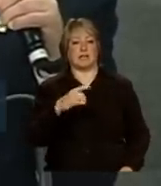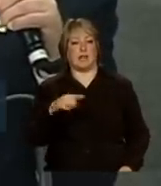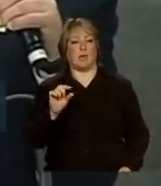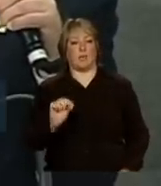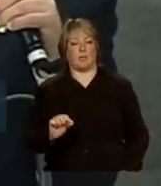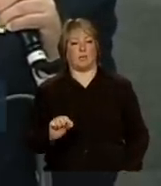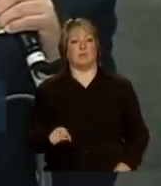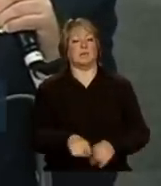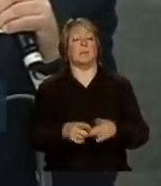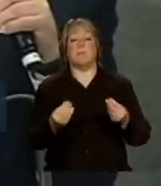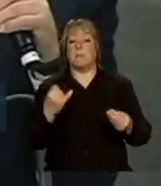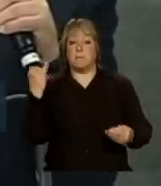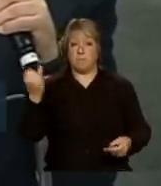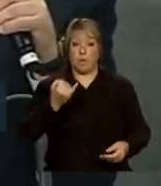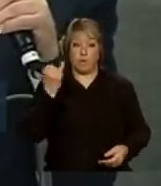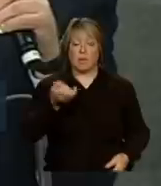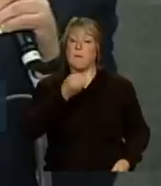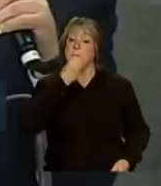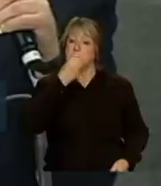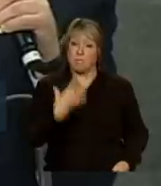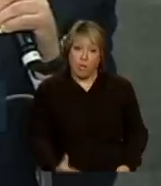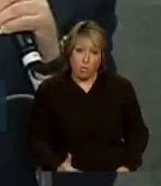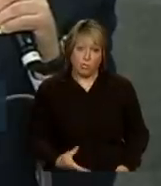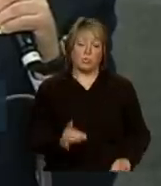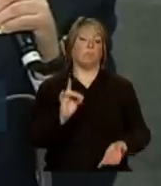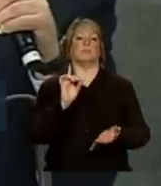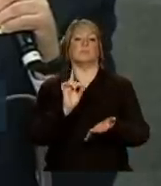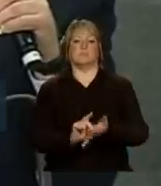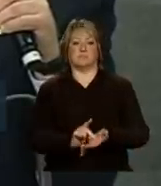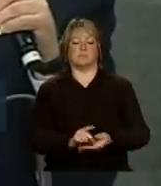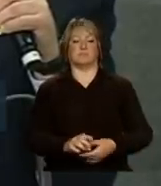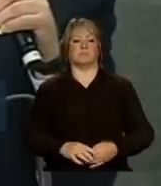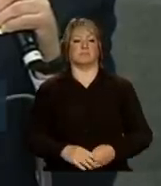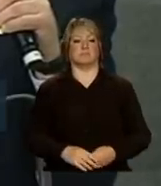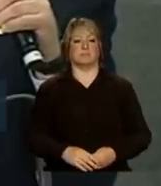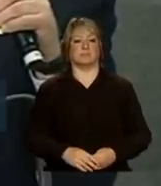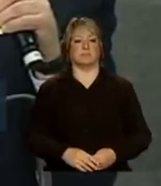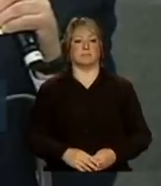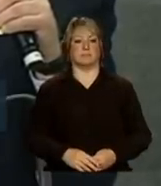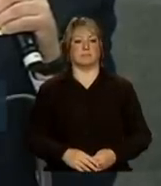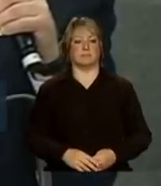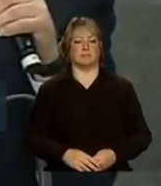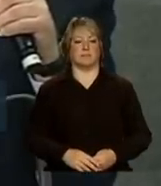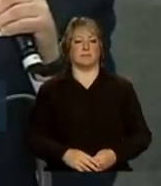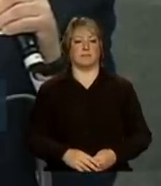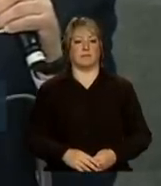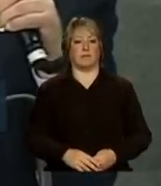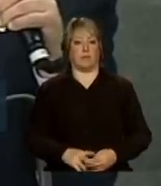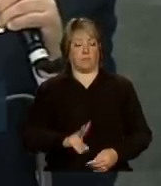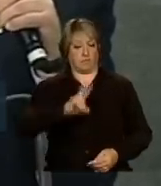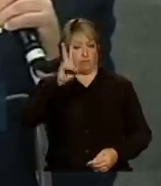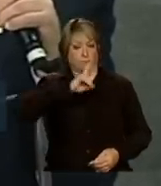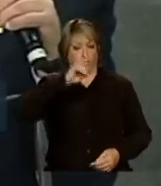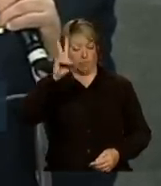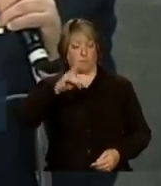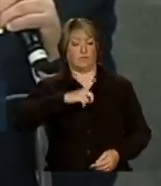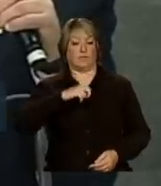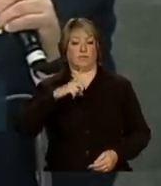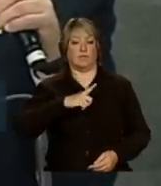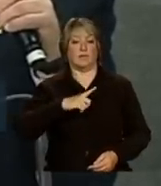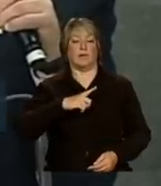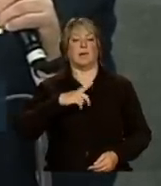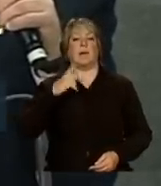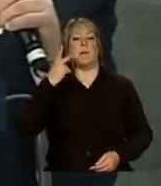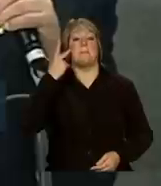extremamente importantes serem bons eficientes eh eh robustos né para não